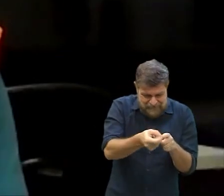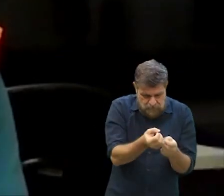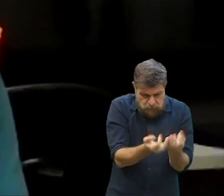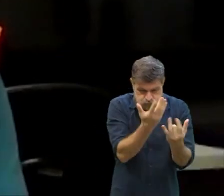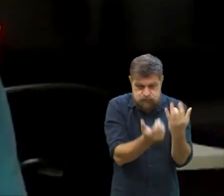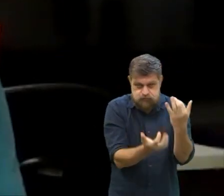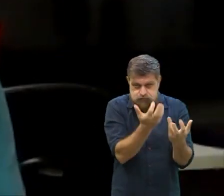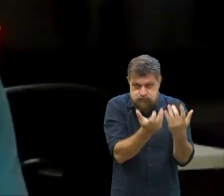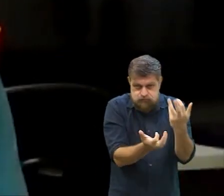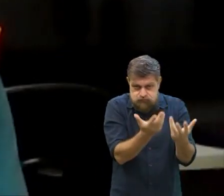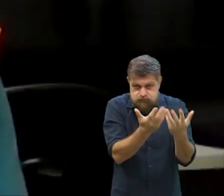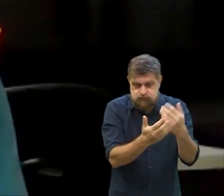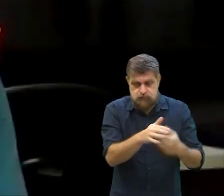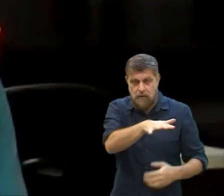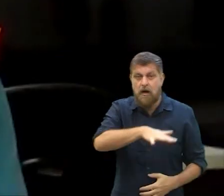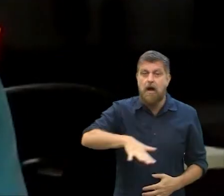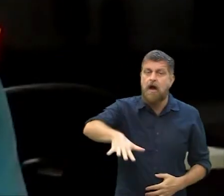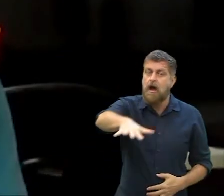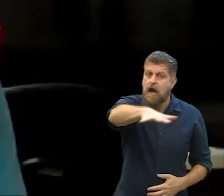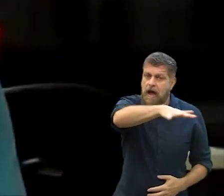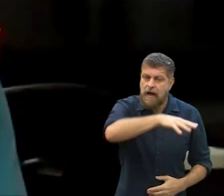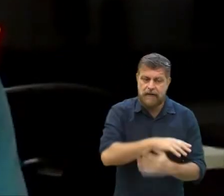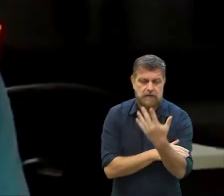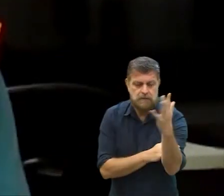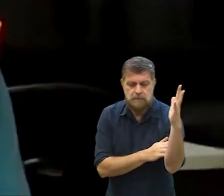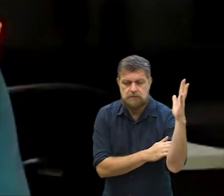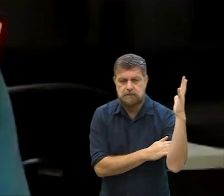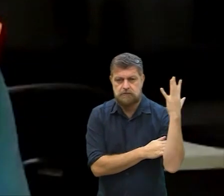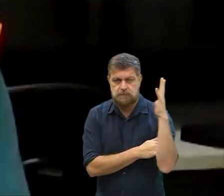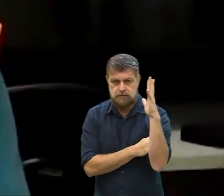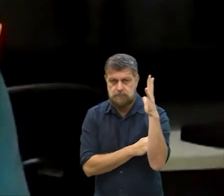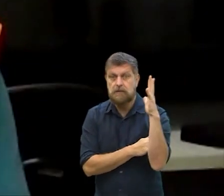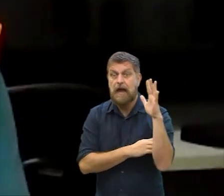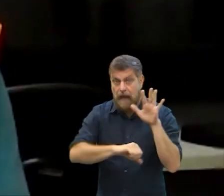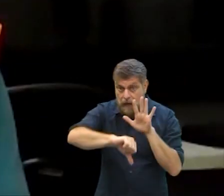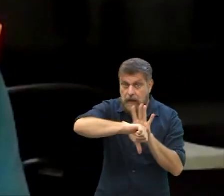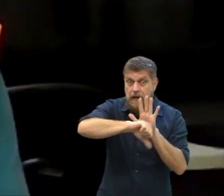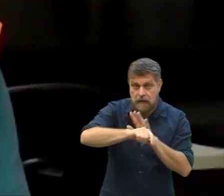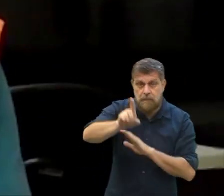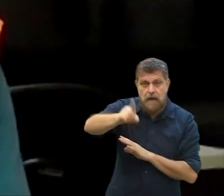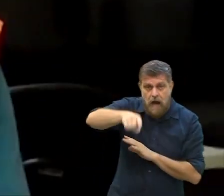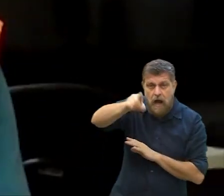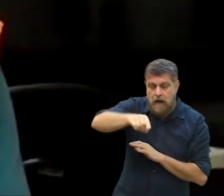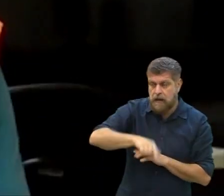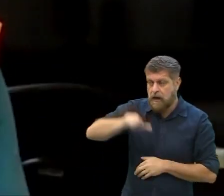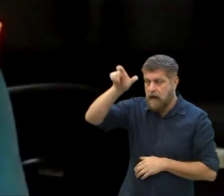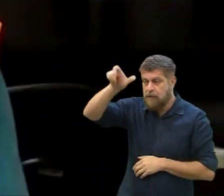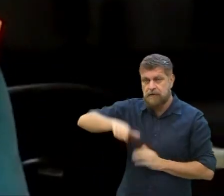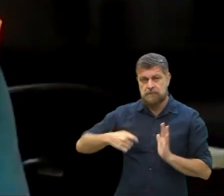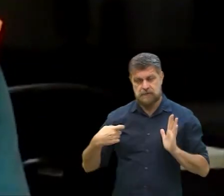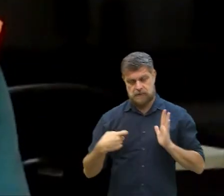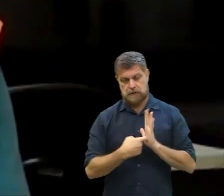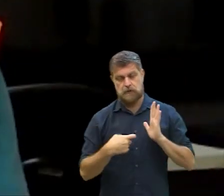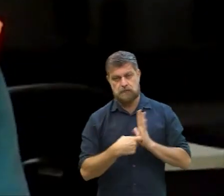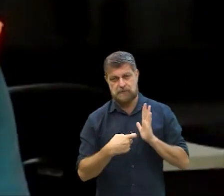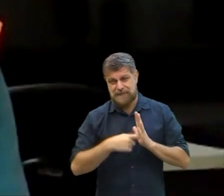incêndio ou de ameaças, principalmente numa área de reserva. As pessoas devem